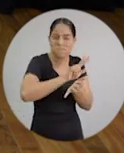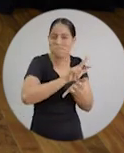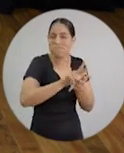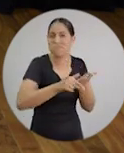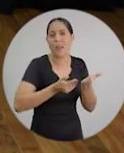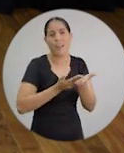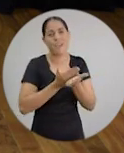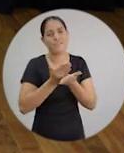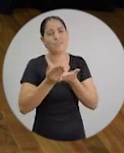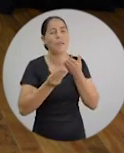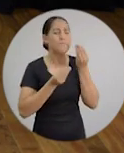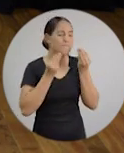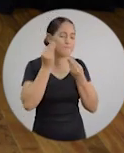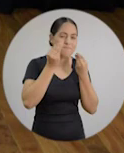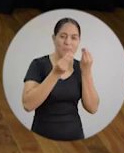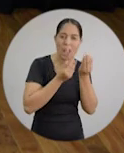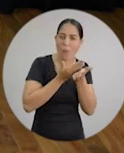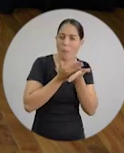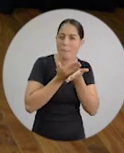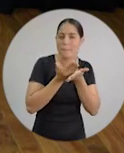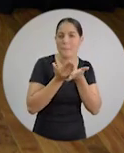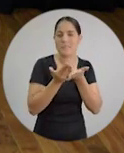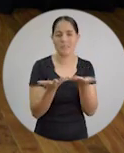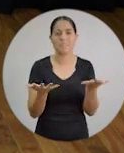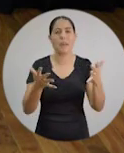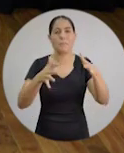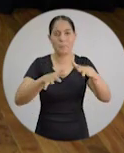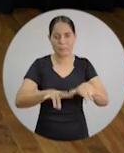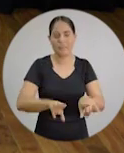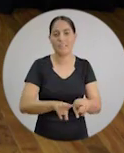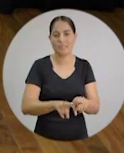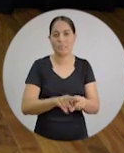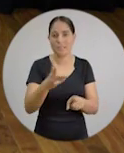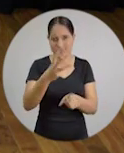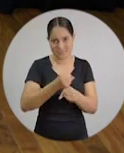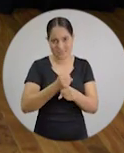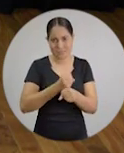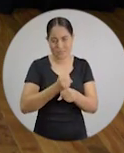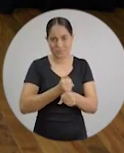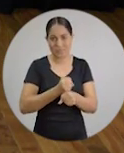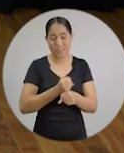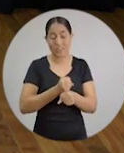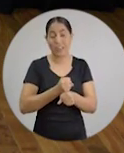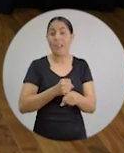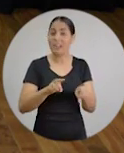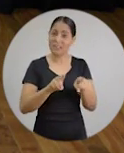está começando, né, já a organizar e a gente vai implementar ao longo desses 3 anos,